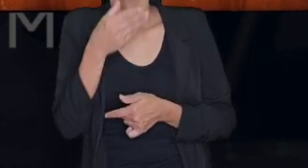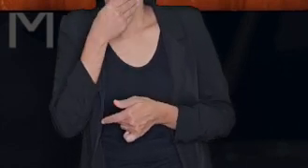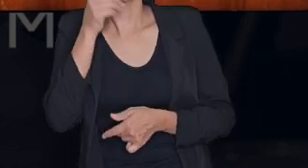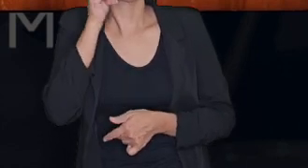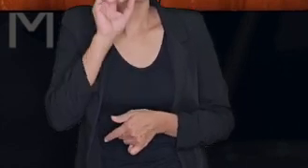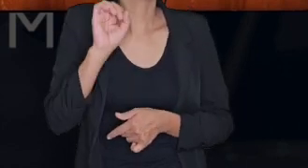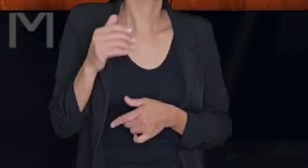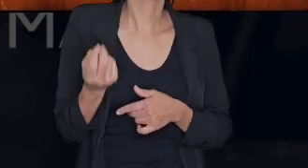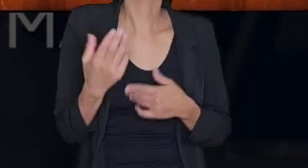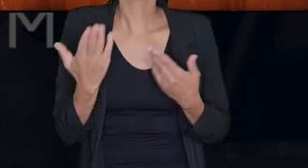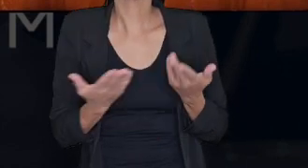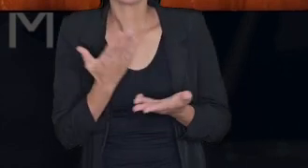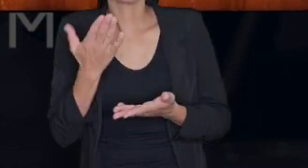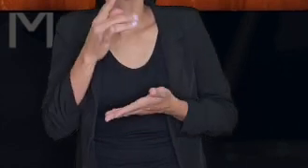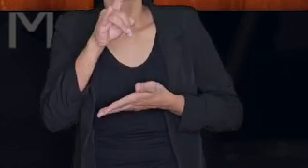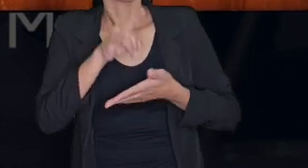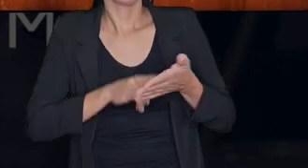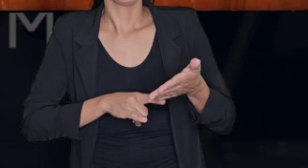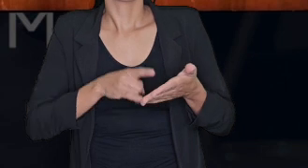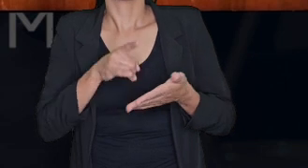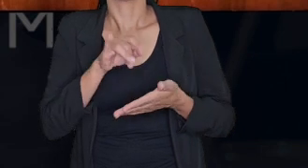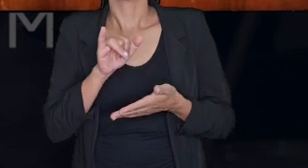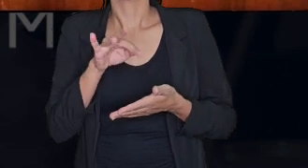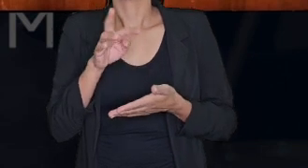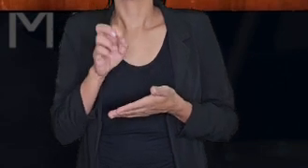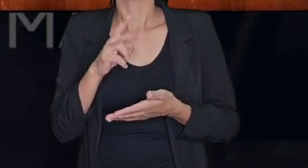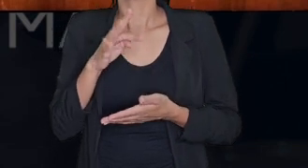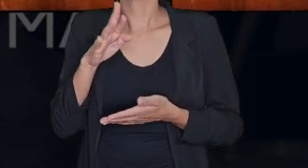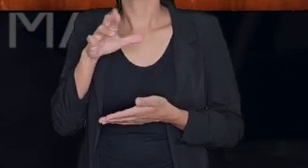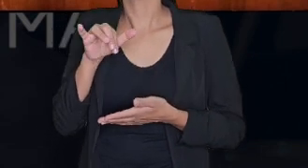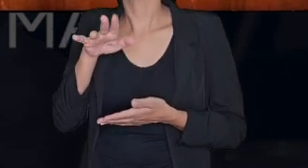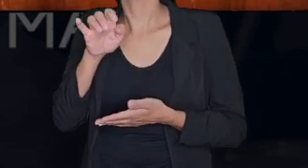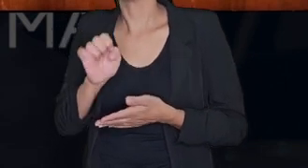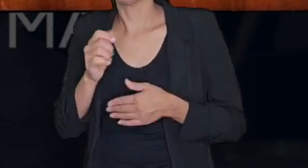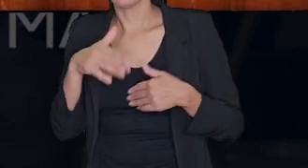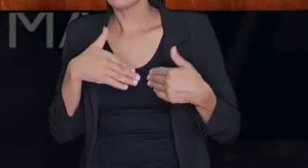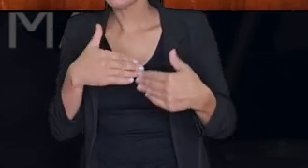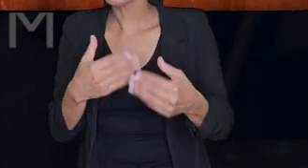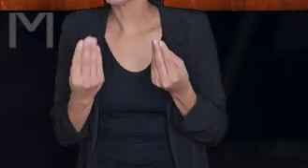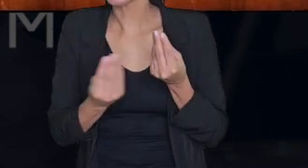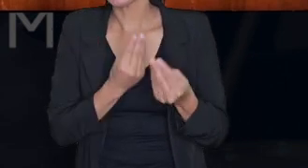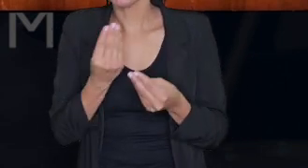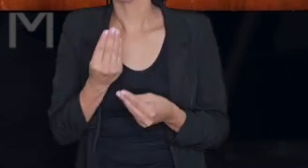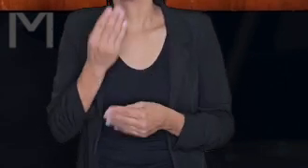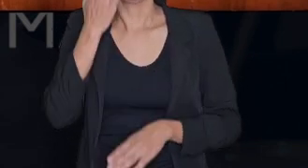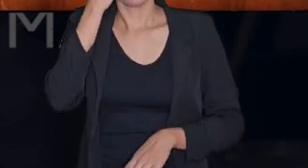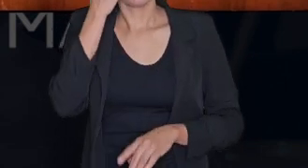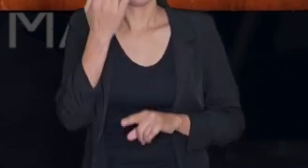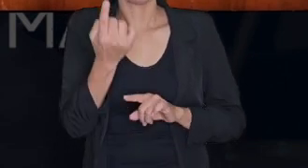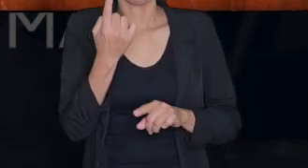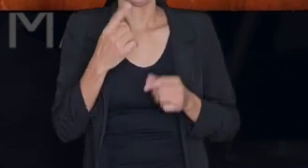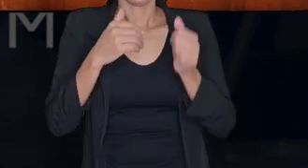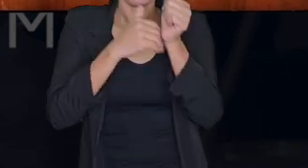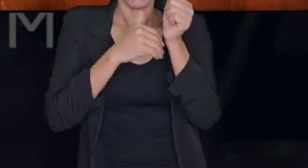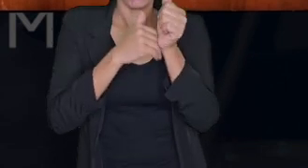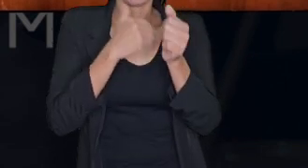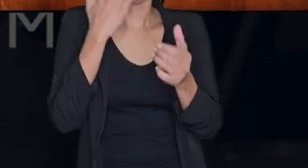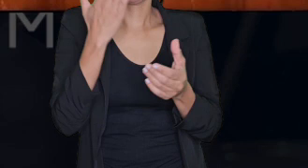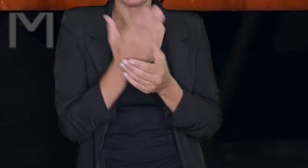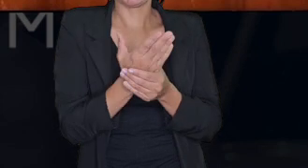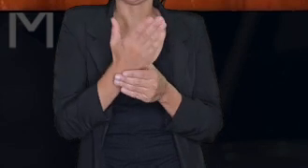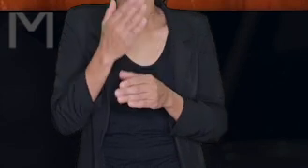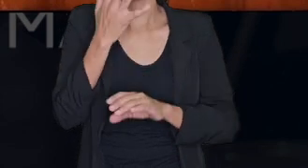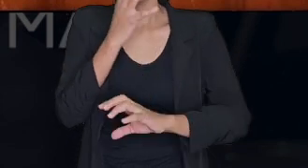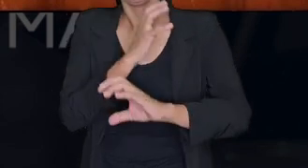na indicação de quem será o ou a inventariante em um processo de inventário. A gente sabe que, por